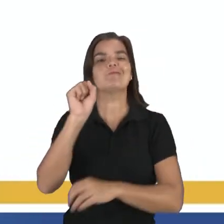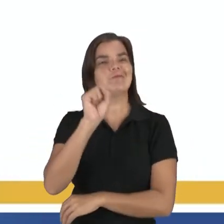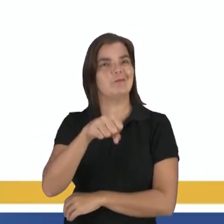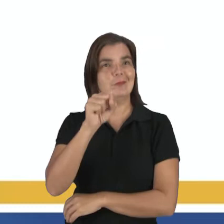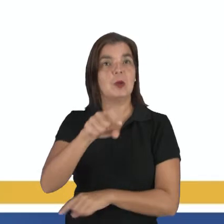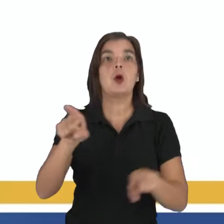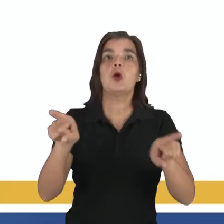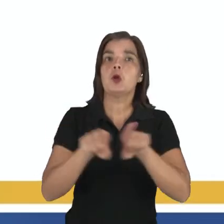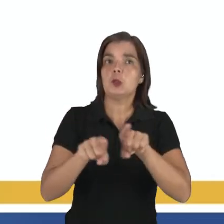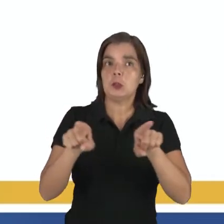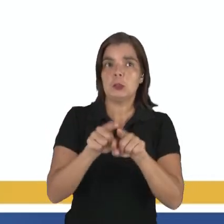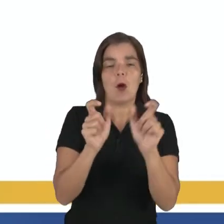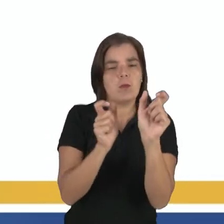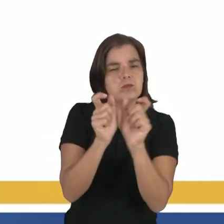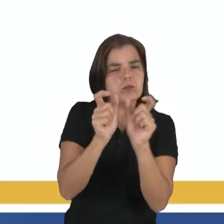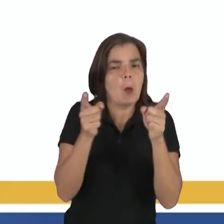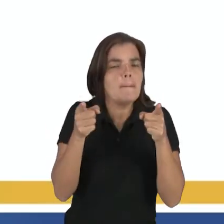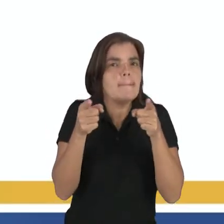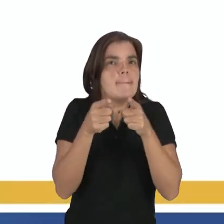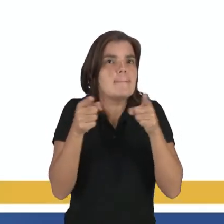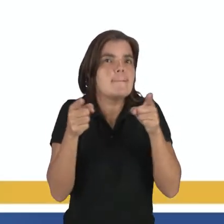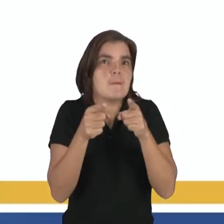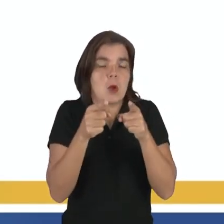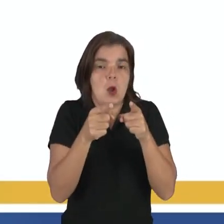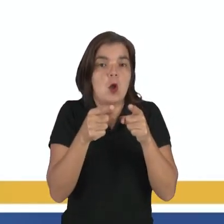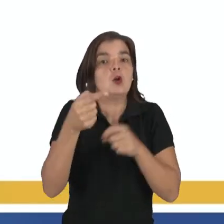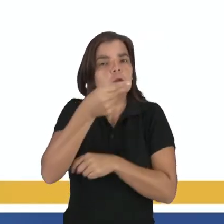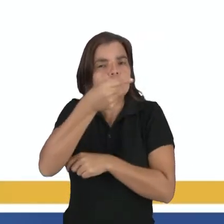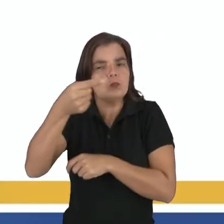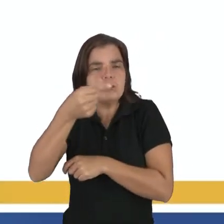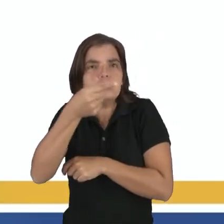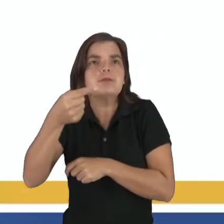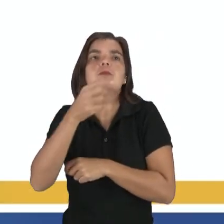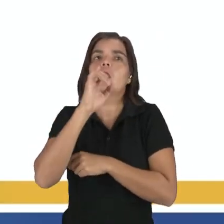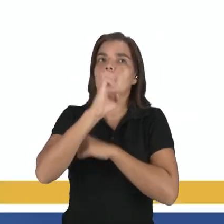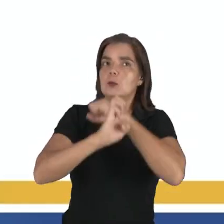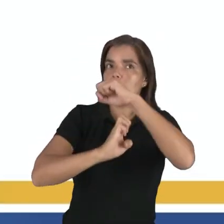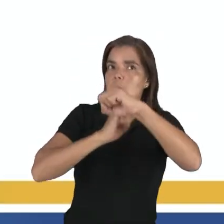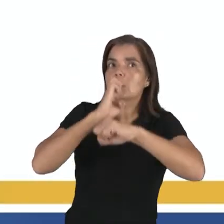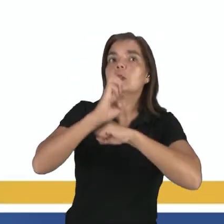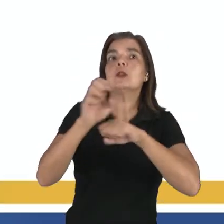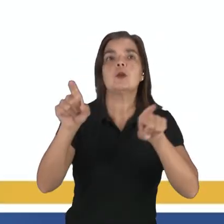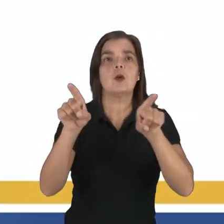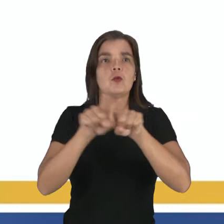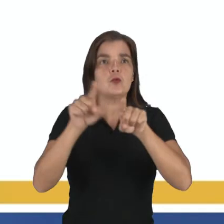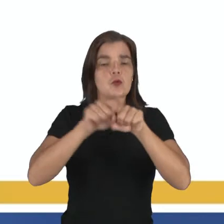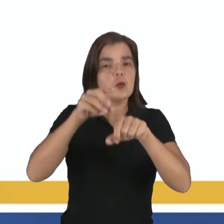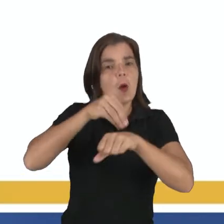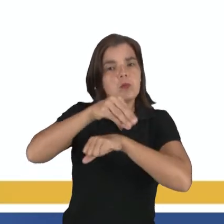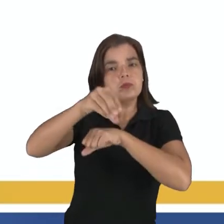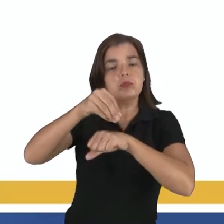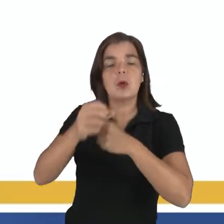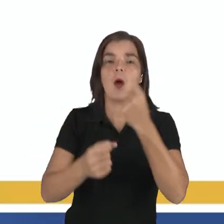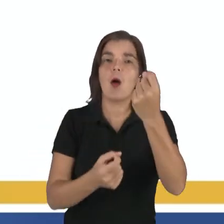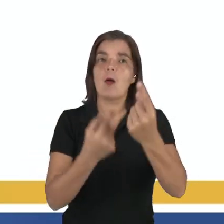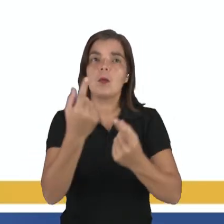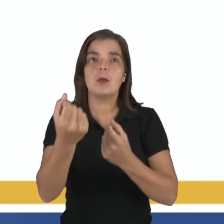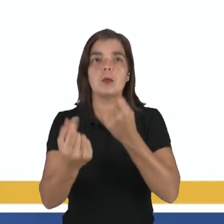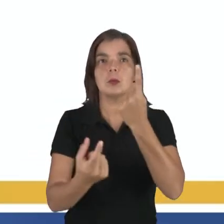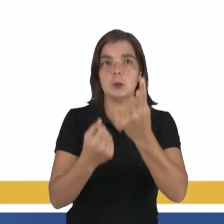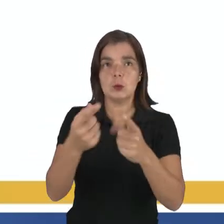seja, eles possuiriam partículas menores de carga negativa, os elétrons, que ficavam